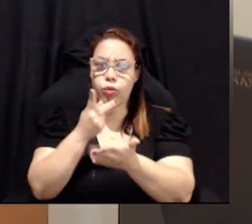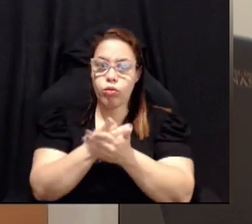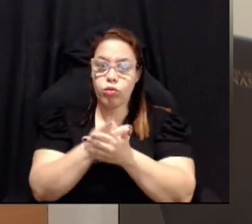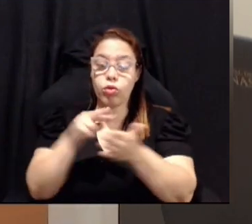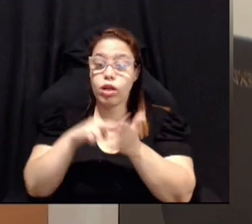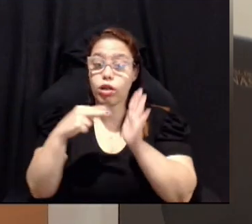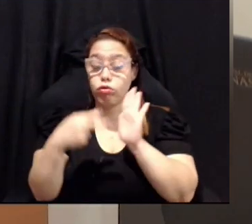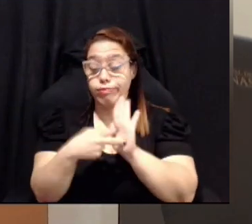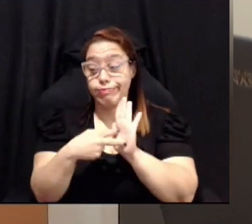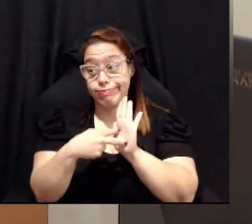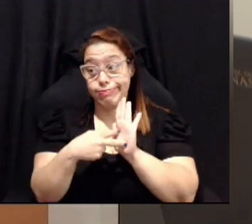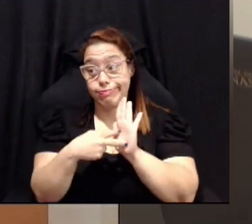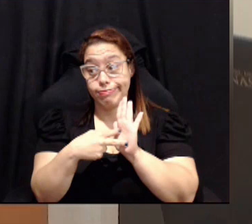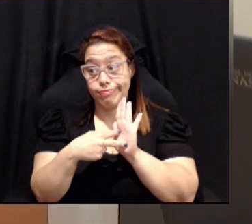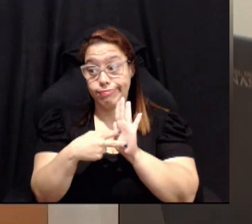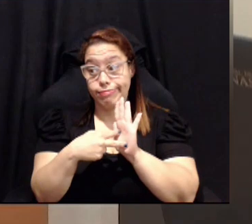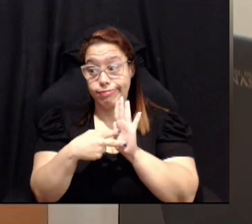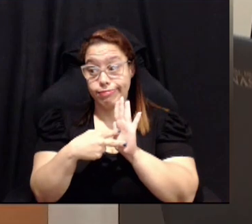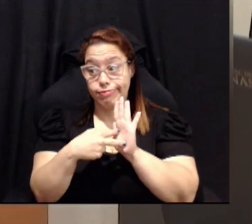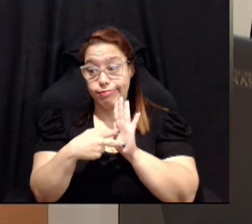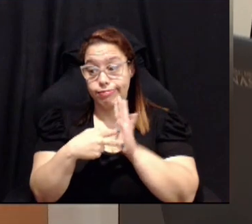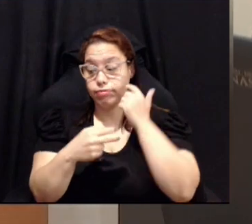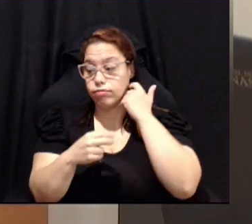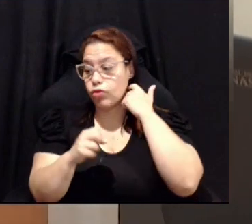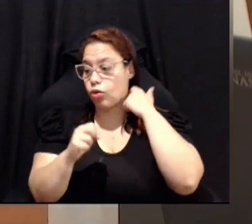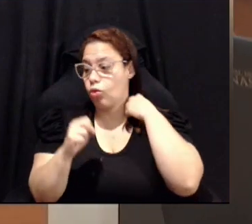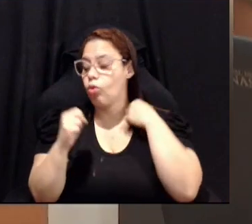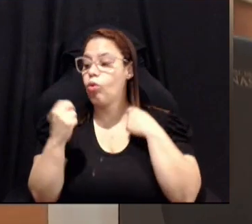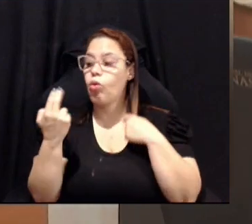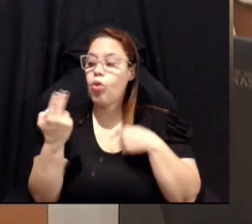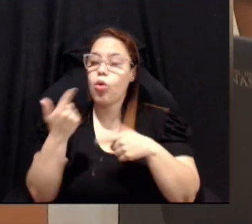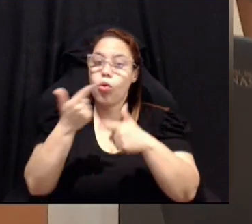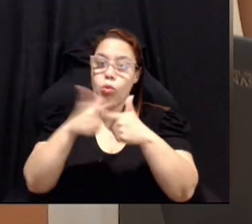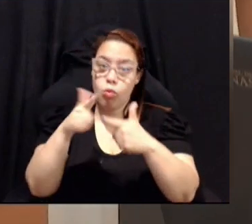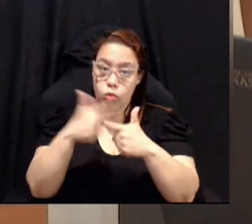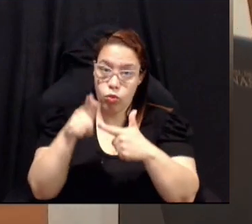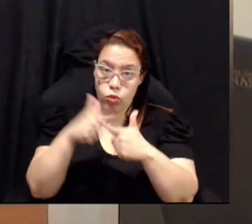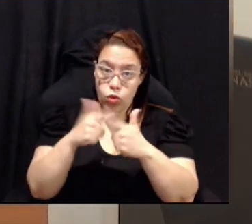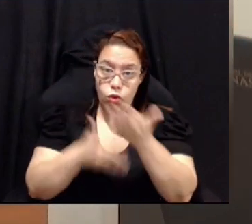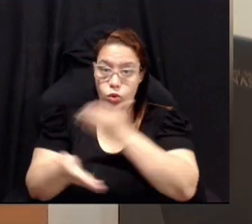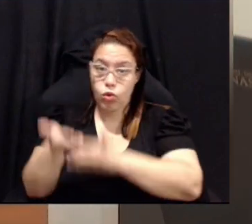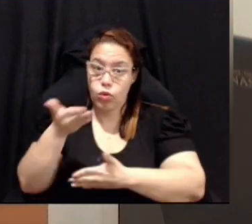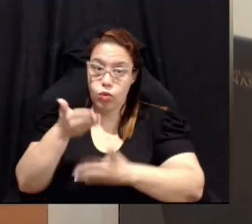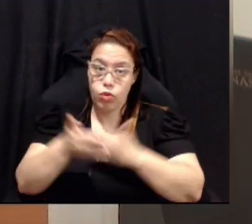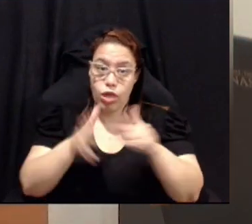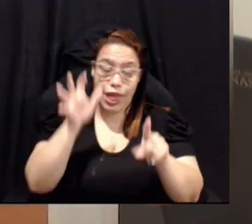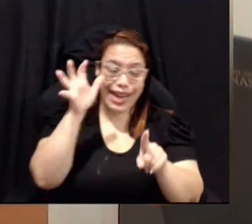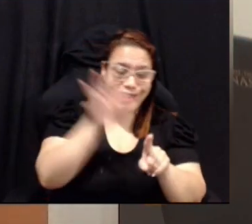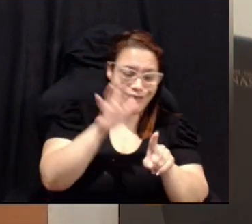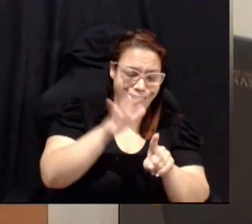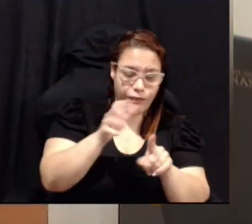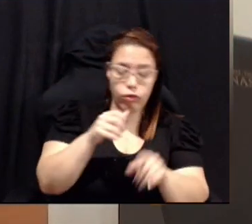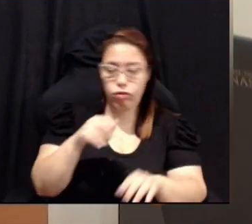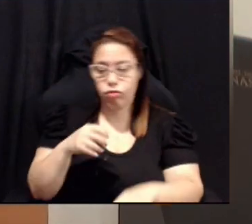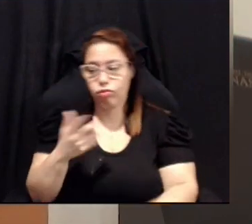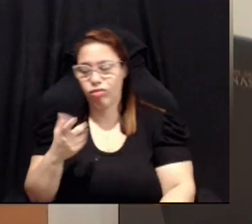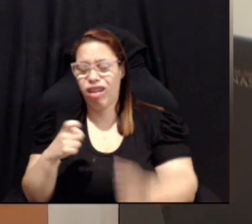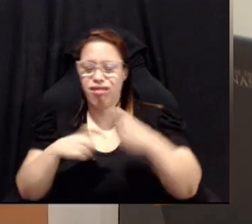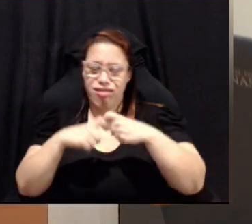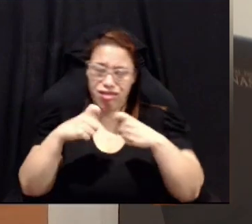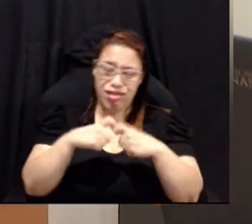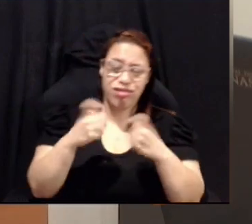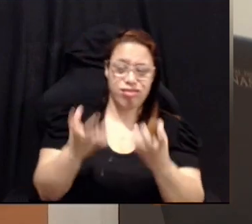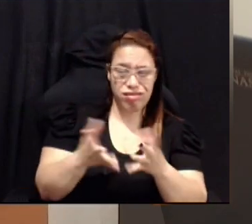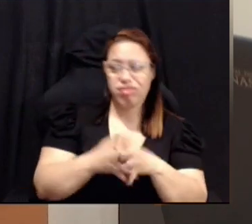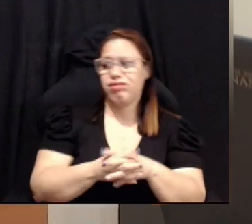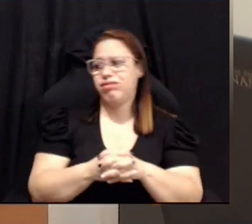ou de maior problemática envolvendo assédio, importunação sexual, né?